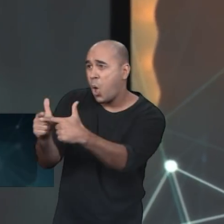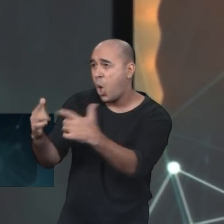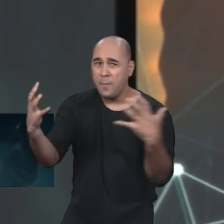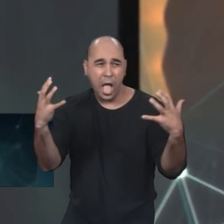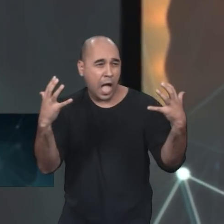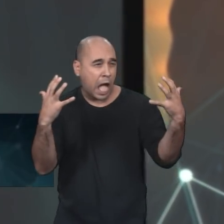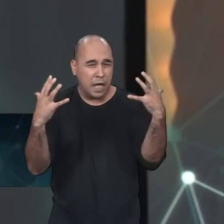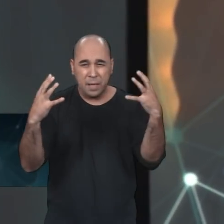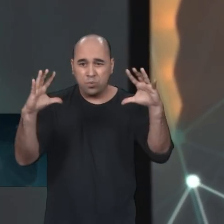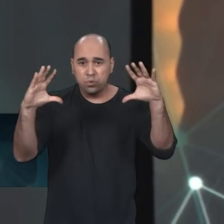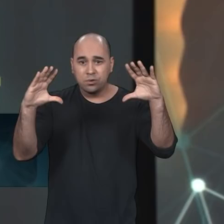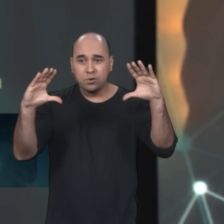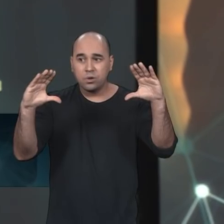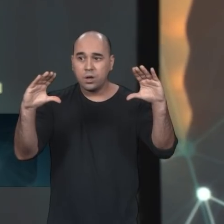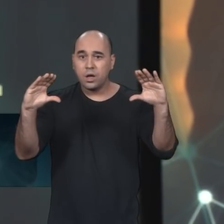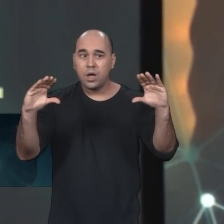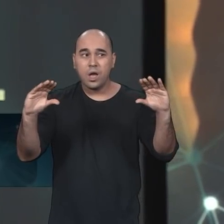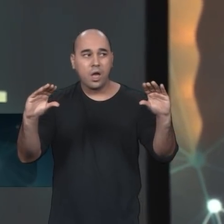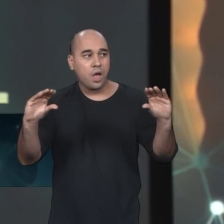acalmar.